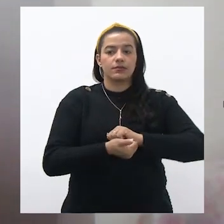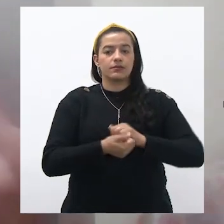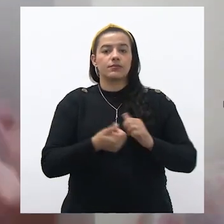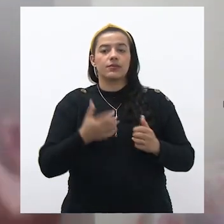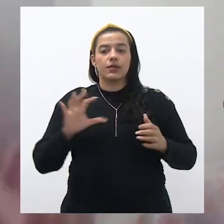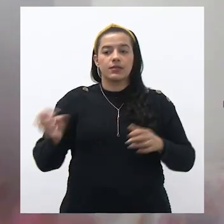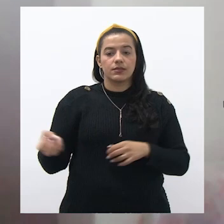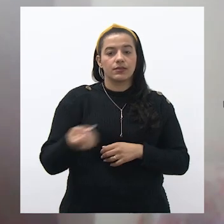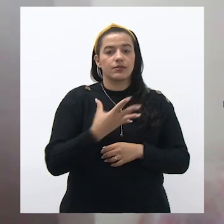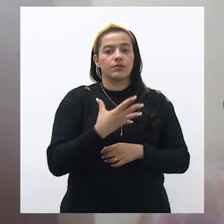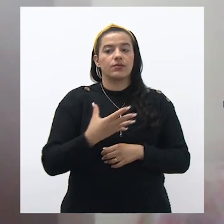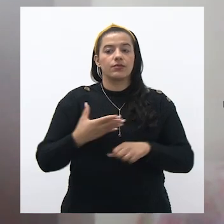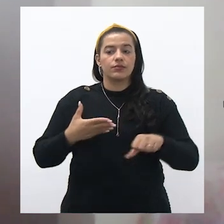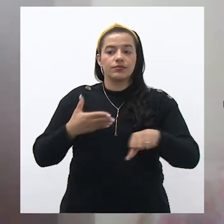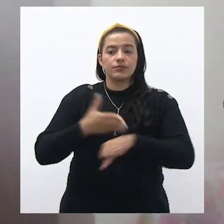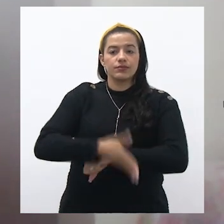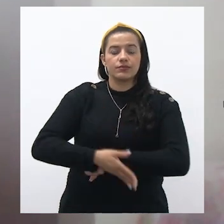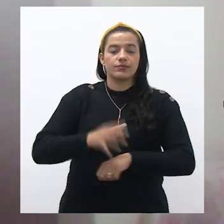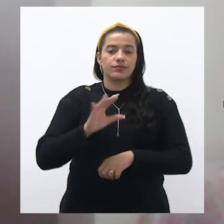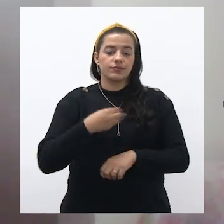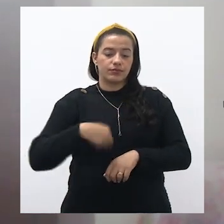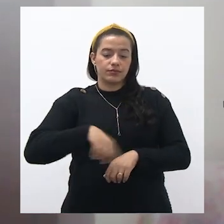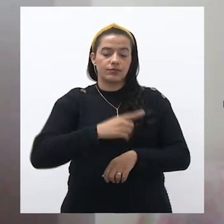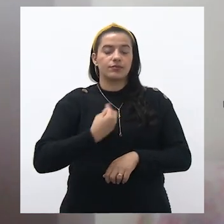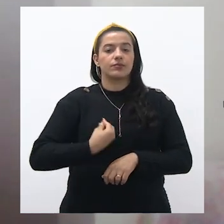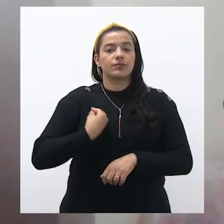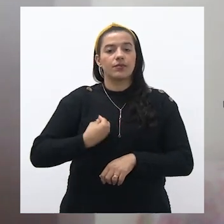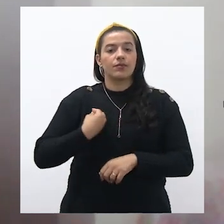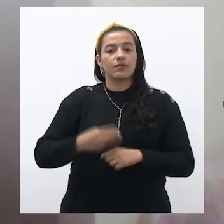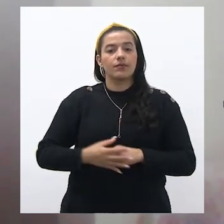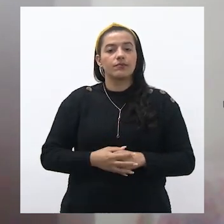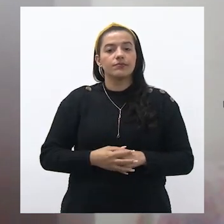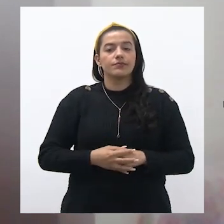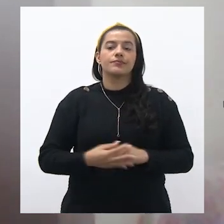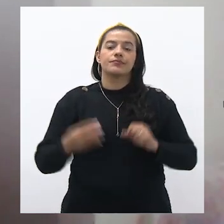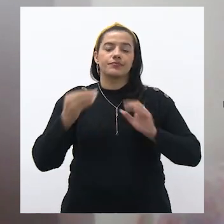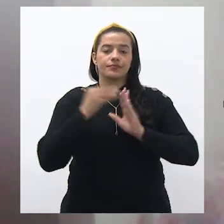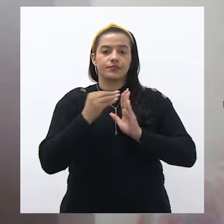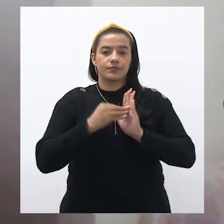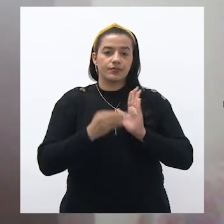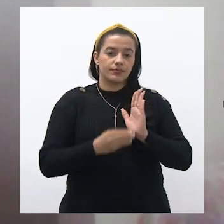esse novo que invadiu a nossa vida. E aí, esses registros que